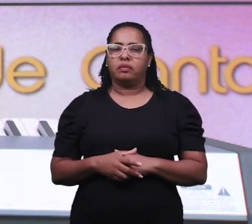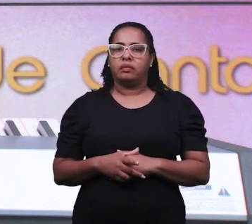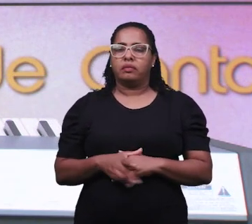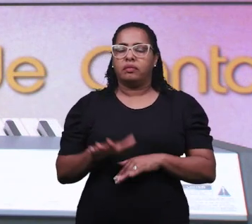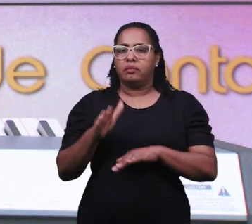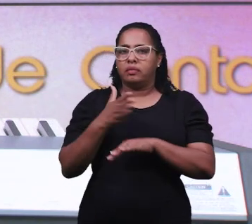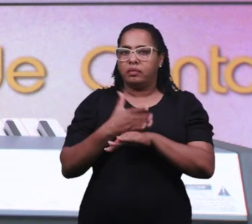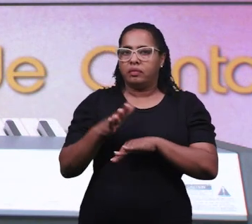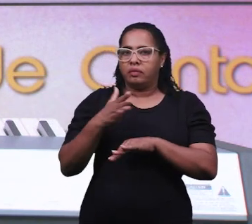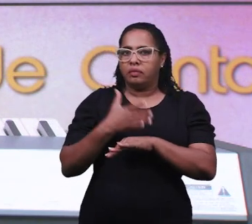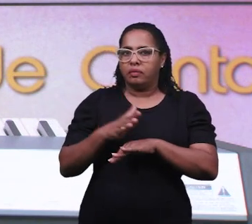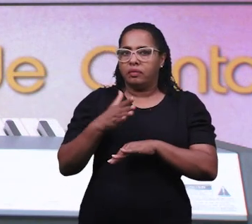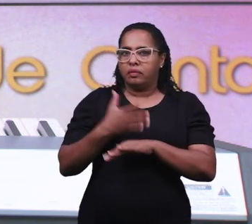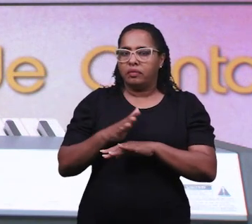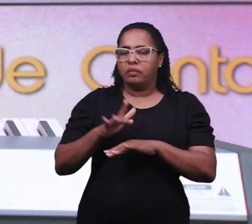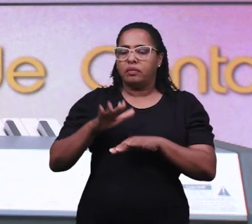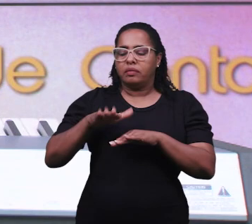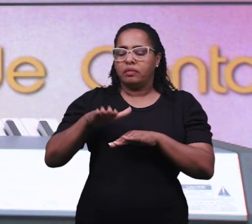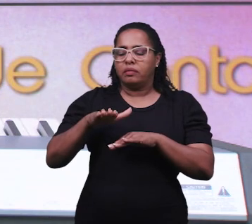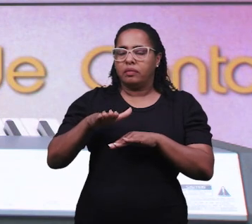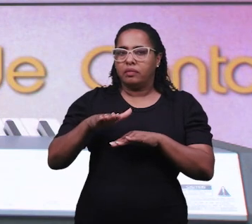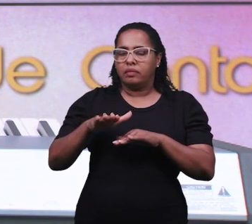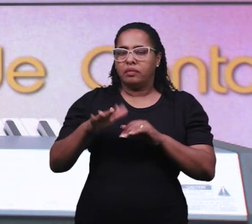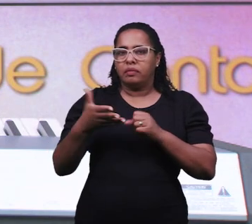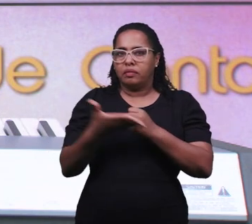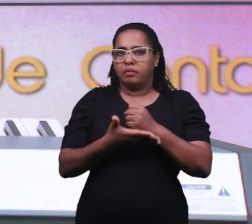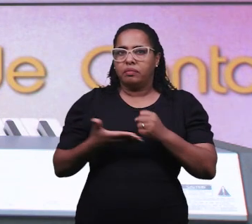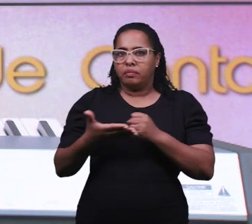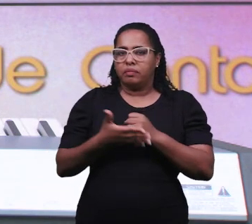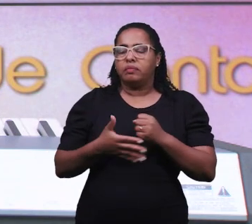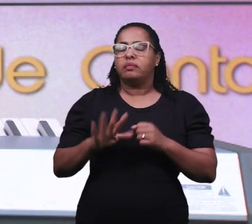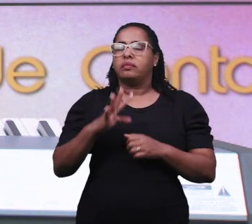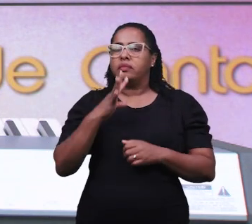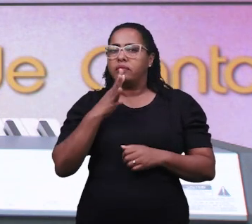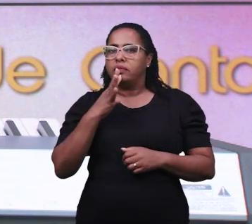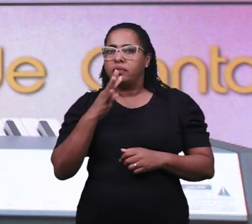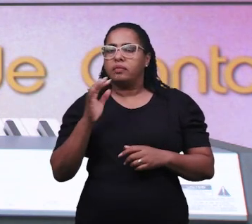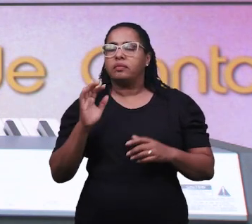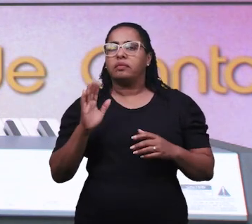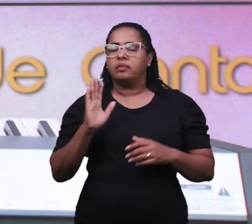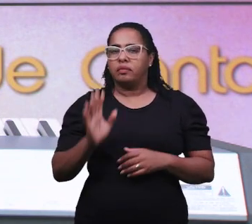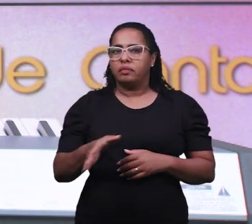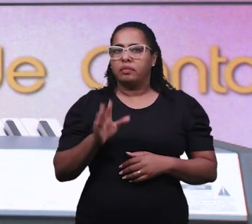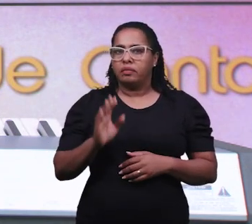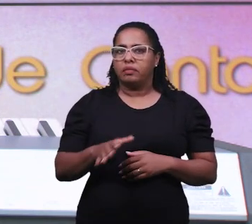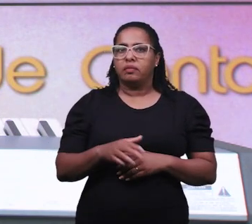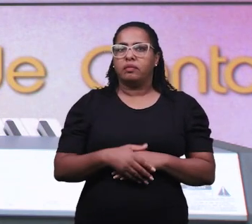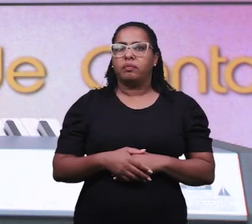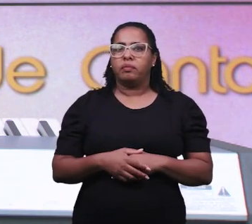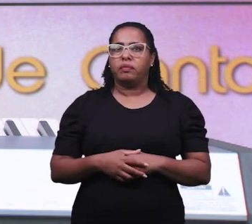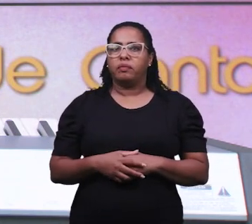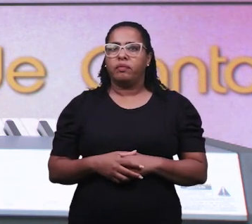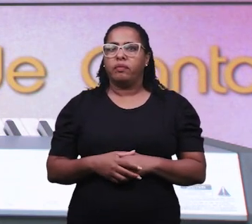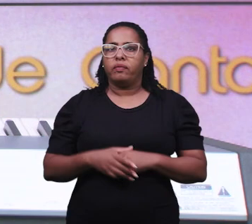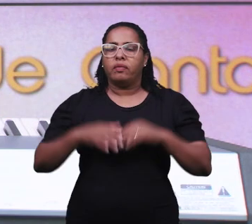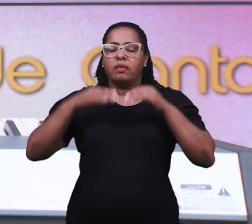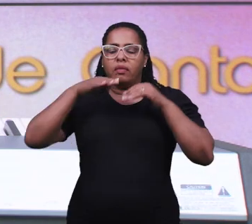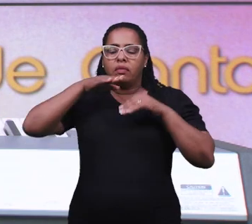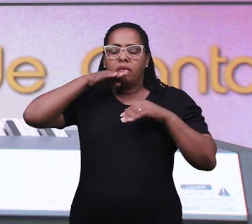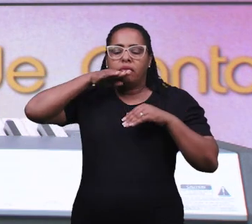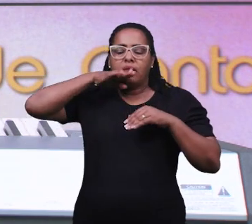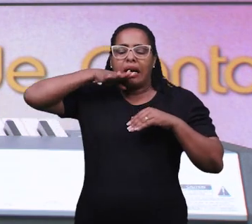O exercício é a vibração básica de língua que nós já conhecemos. Tente não posicionar a língua